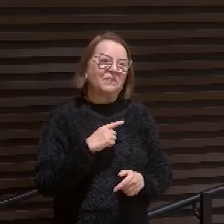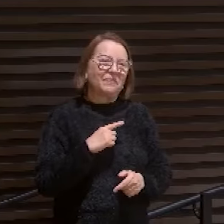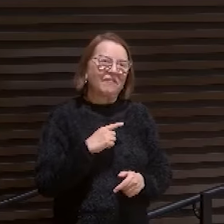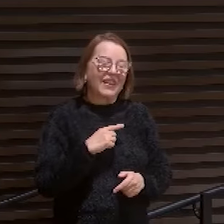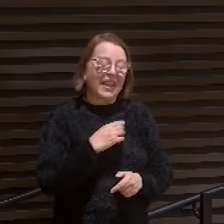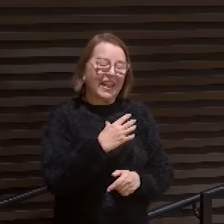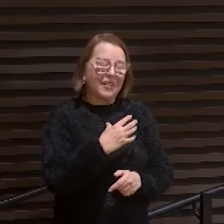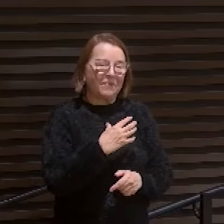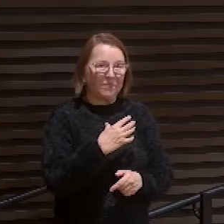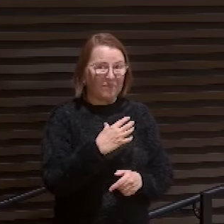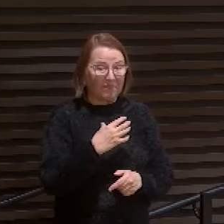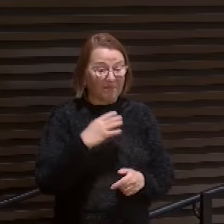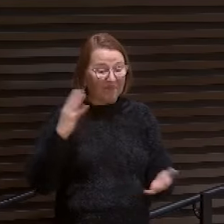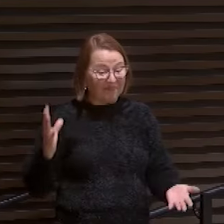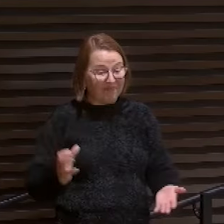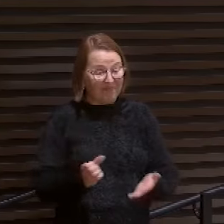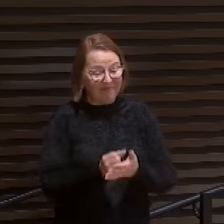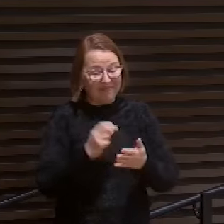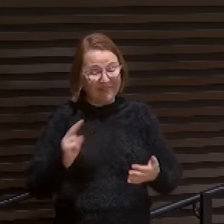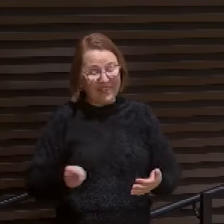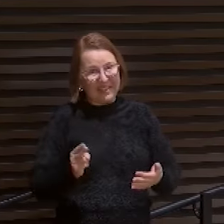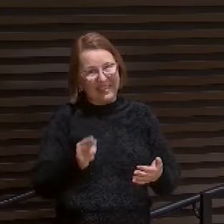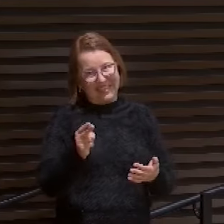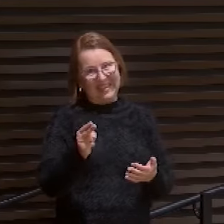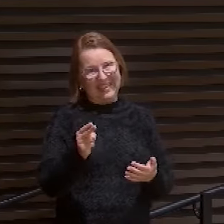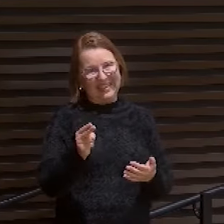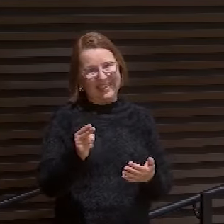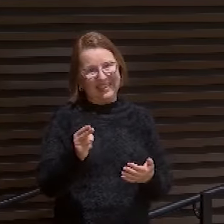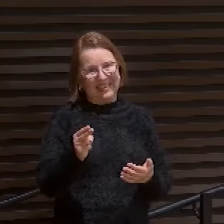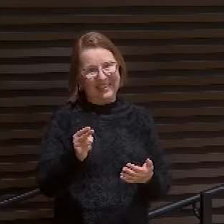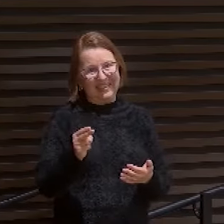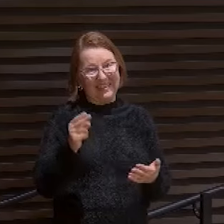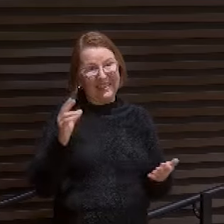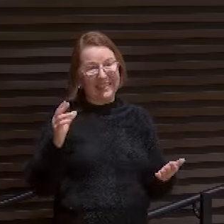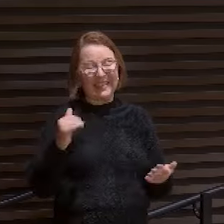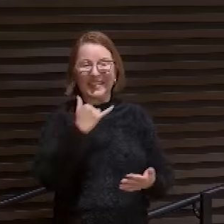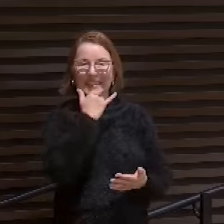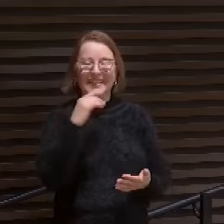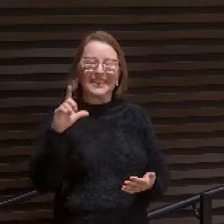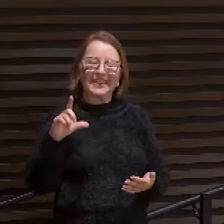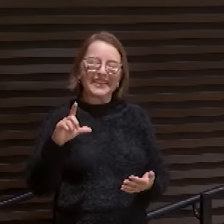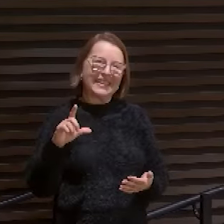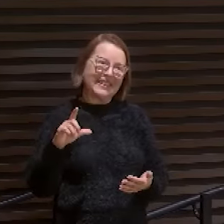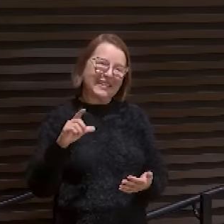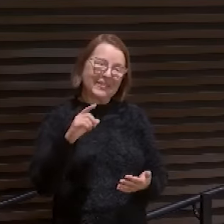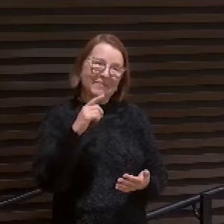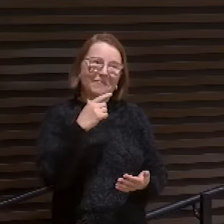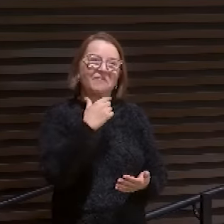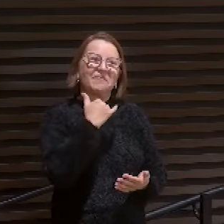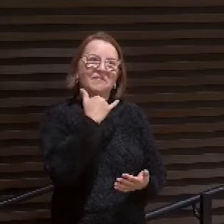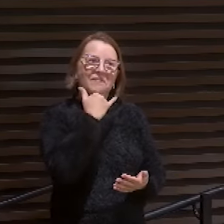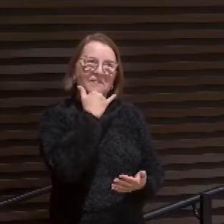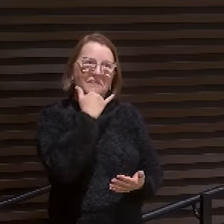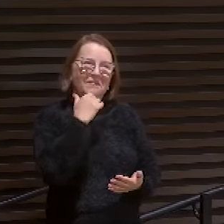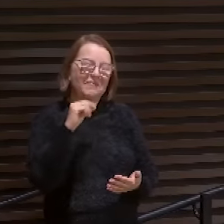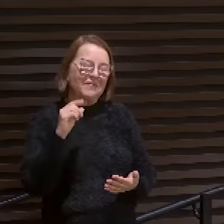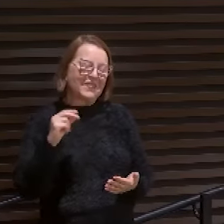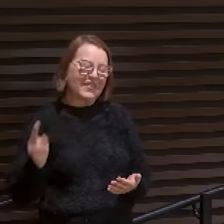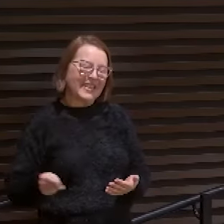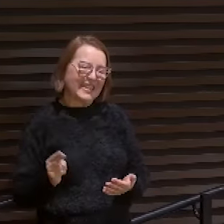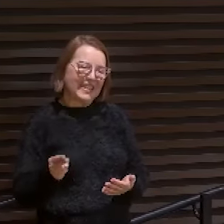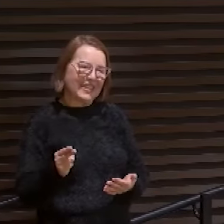uma salvação eterna e por causa de uma redenção eterna. Eu